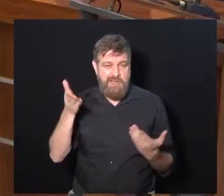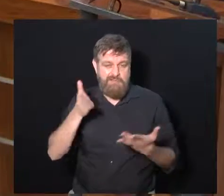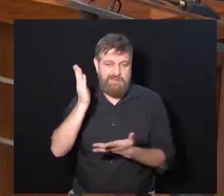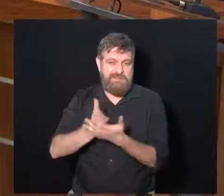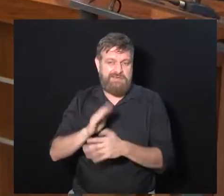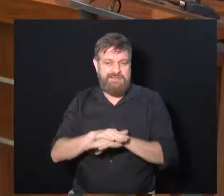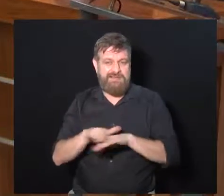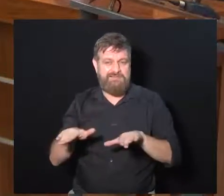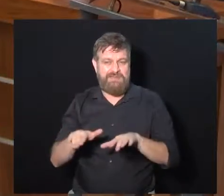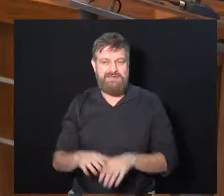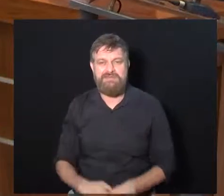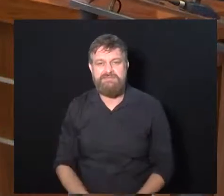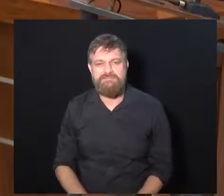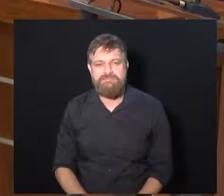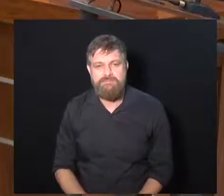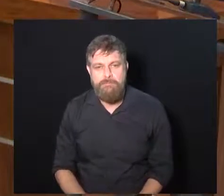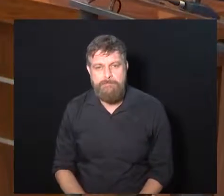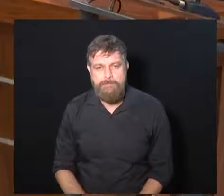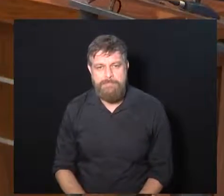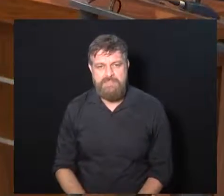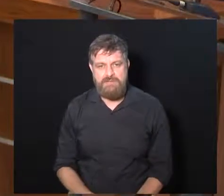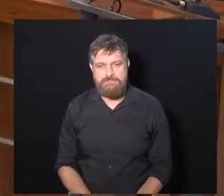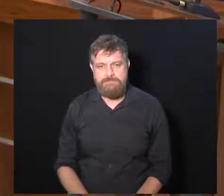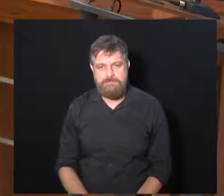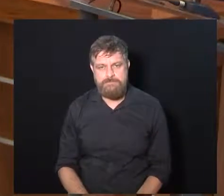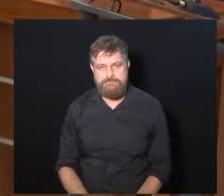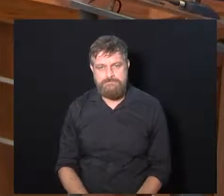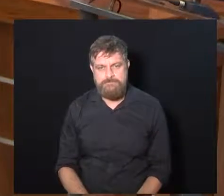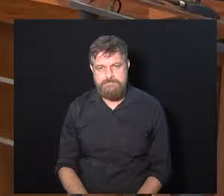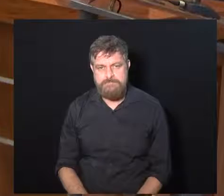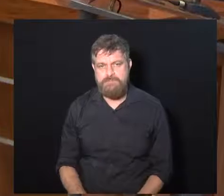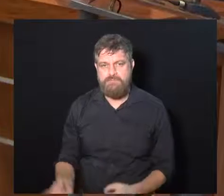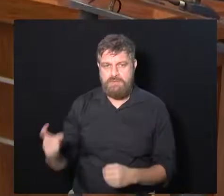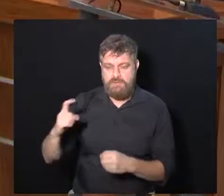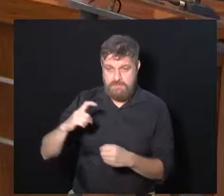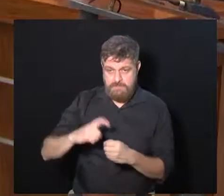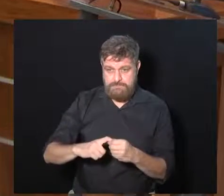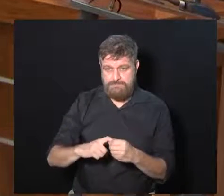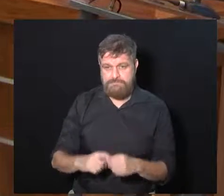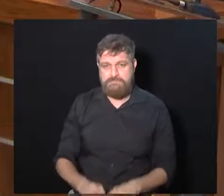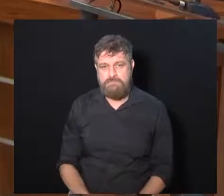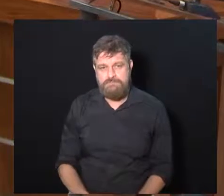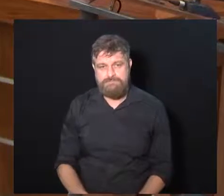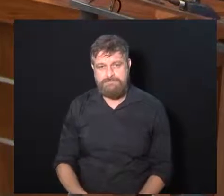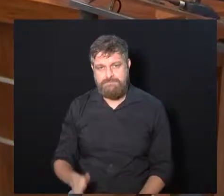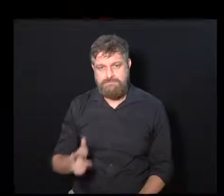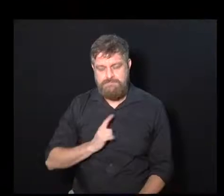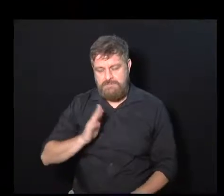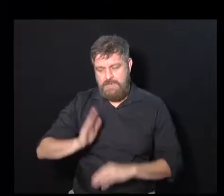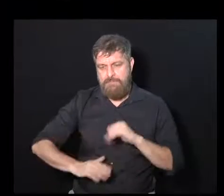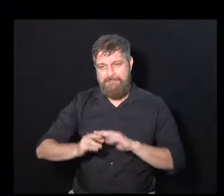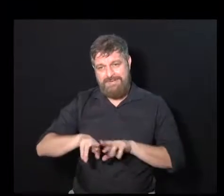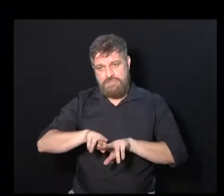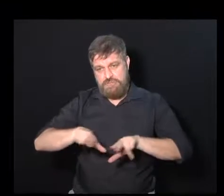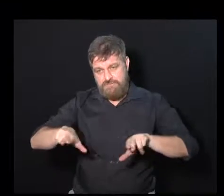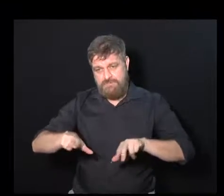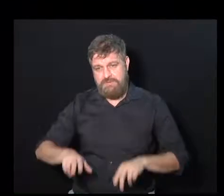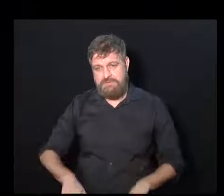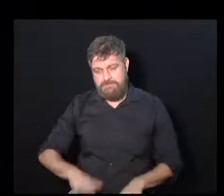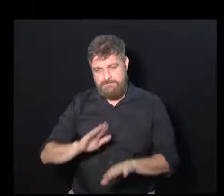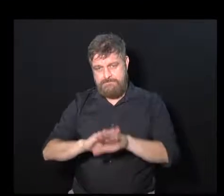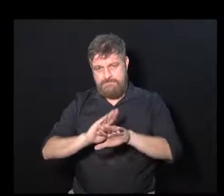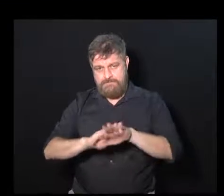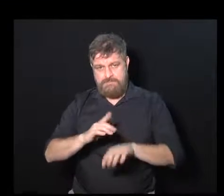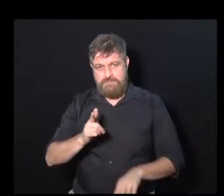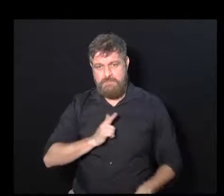na sequência. Tá. Aí, continuando, então, outras ações que a gente realiza. Também